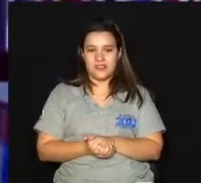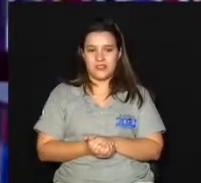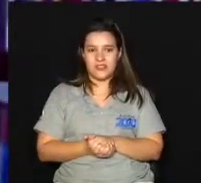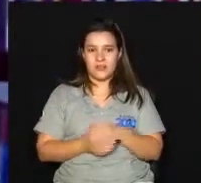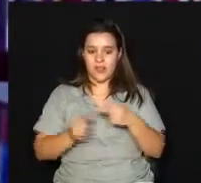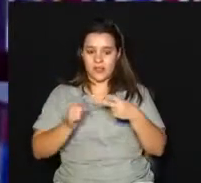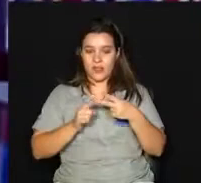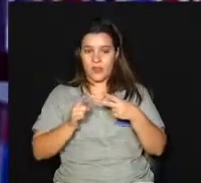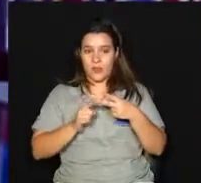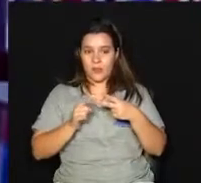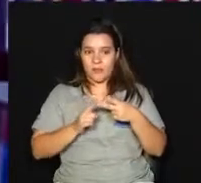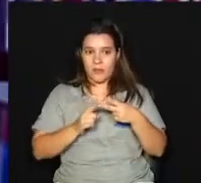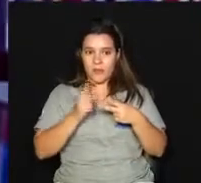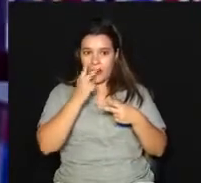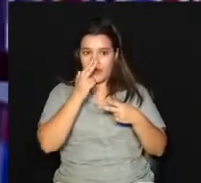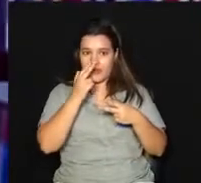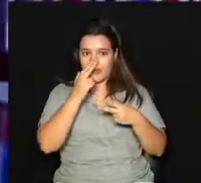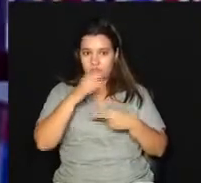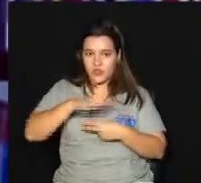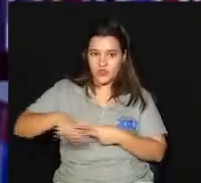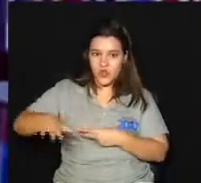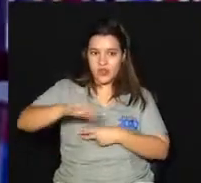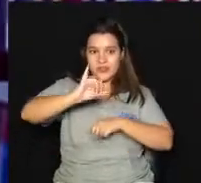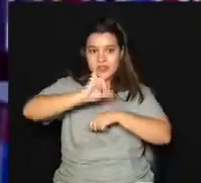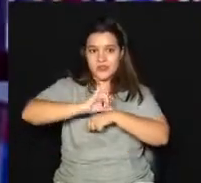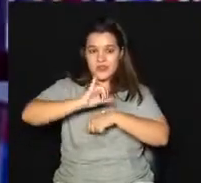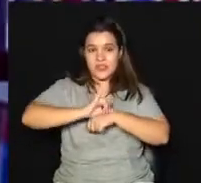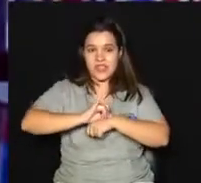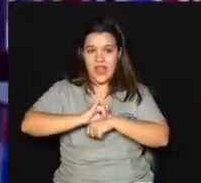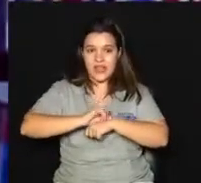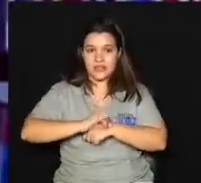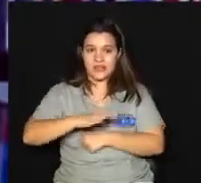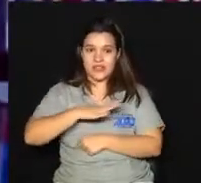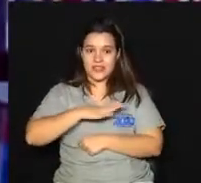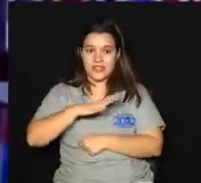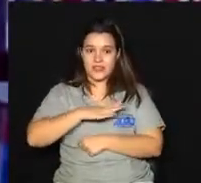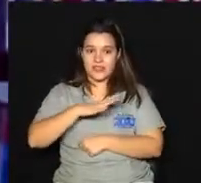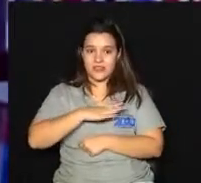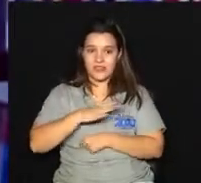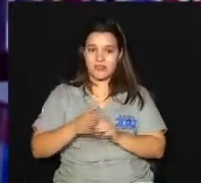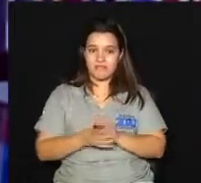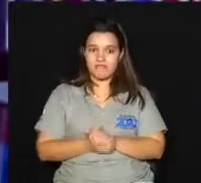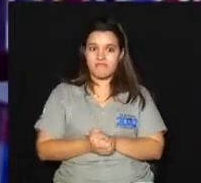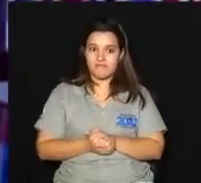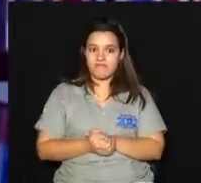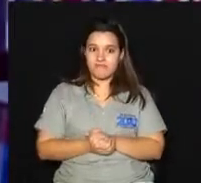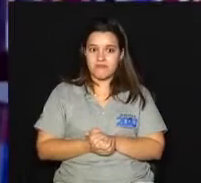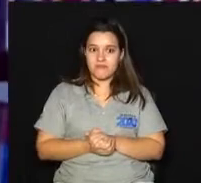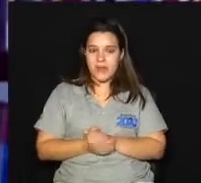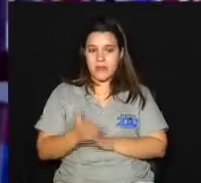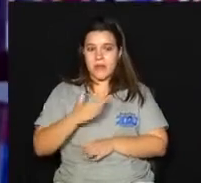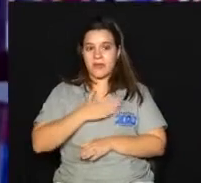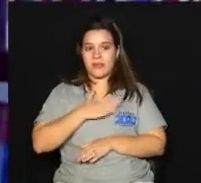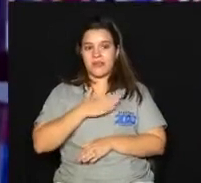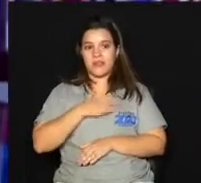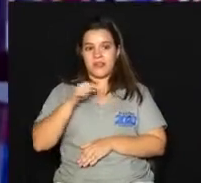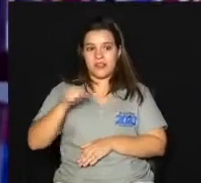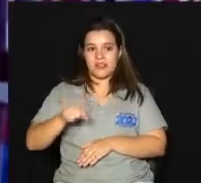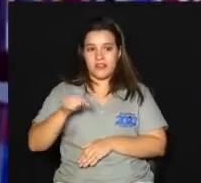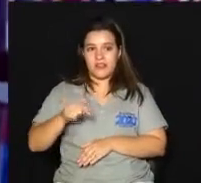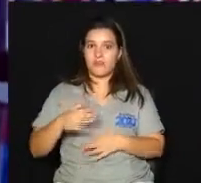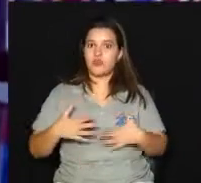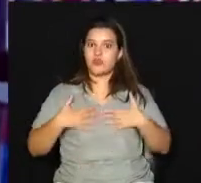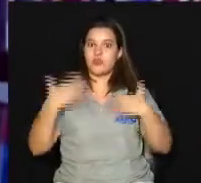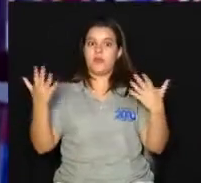Esses dados preliminares são da zona eleitoral do centro da cidade, e essa, para mim, particularmente, eu acho que essa é a